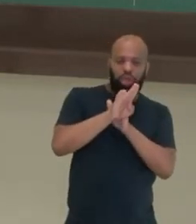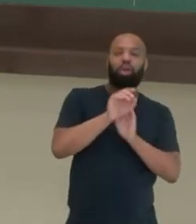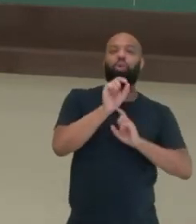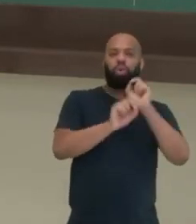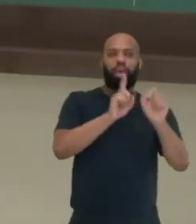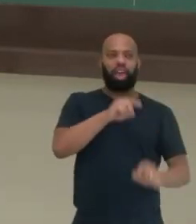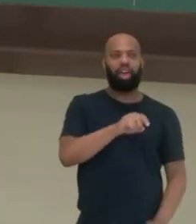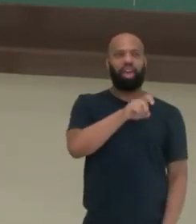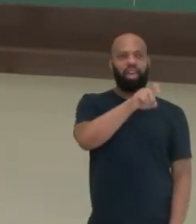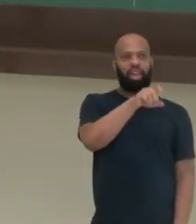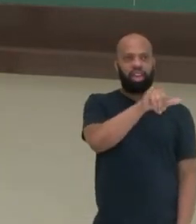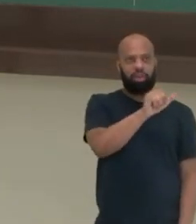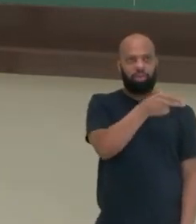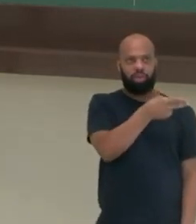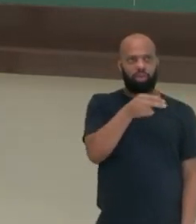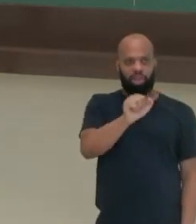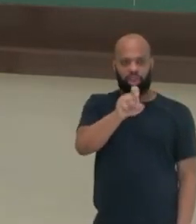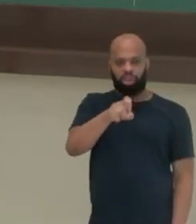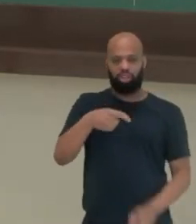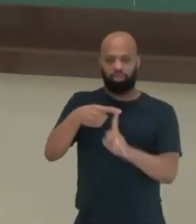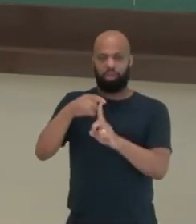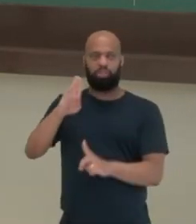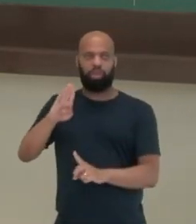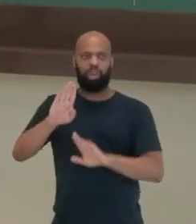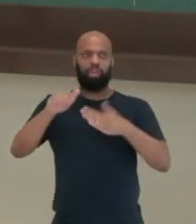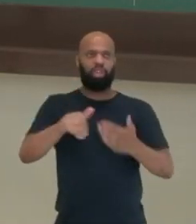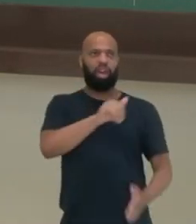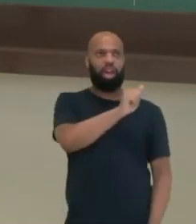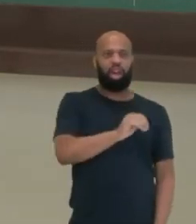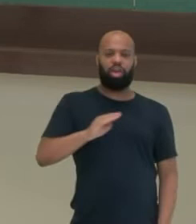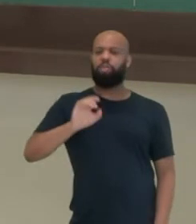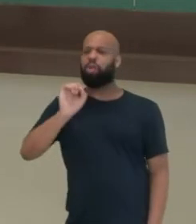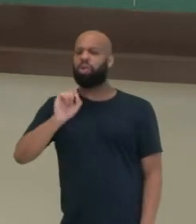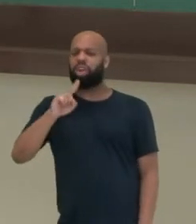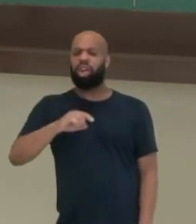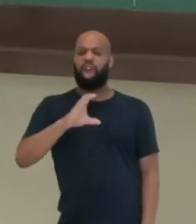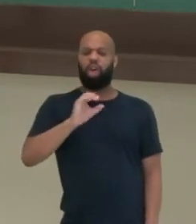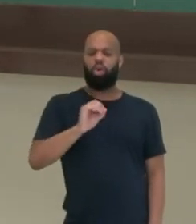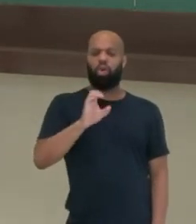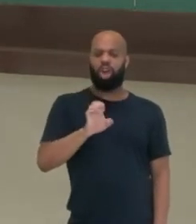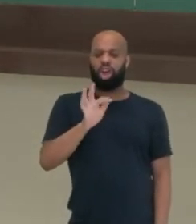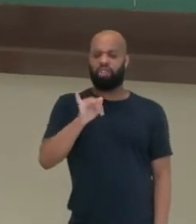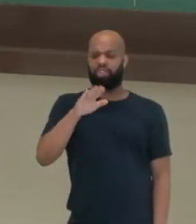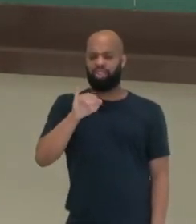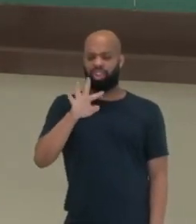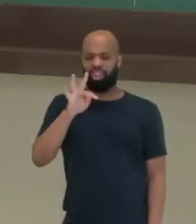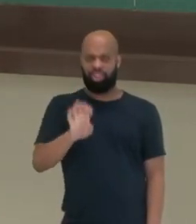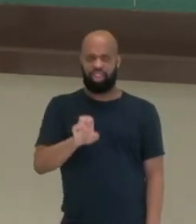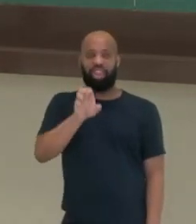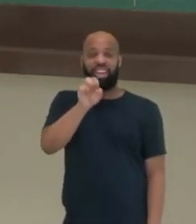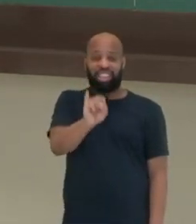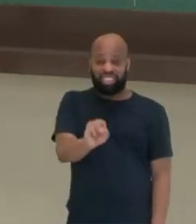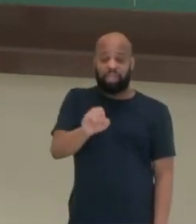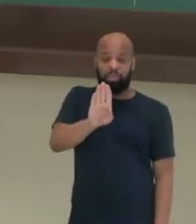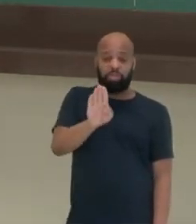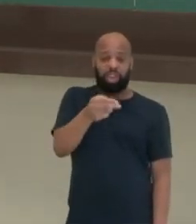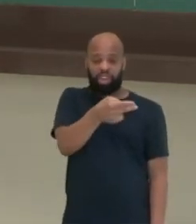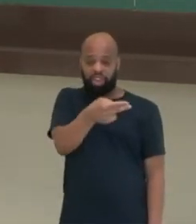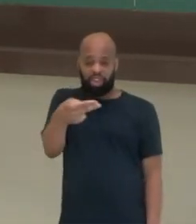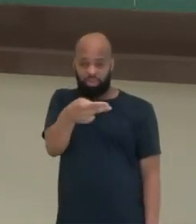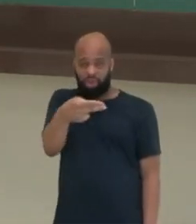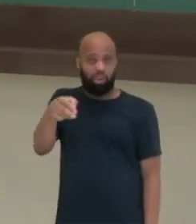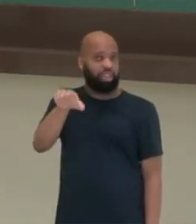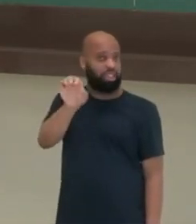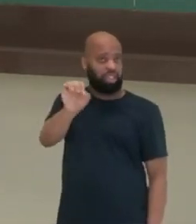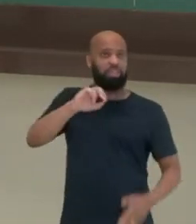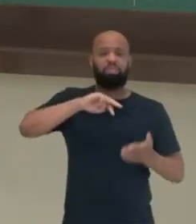os valores de a e b são chamados os coeficientes dessa função. Quando b igual a 0, b, ó, esse número somado aqui ou